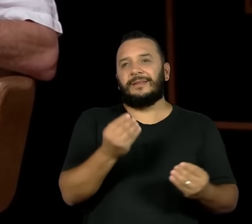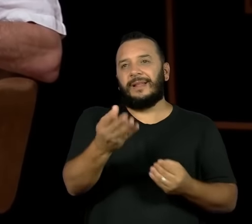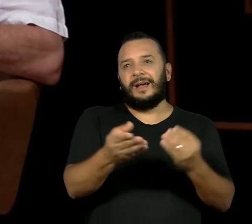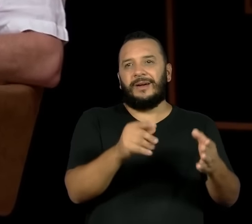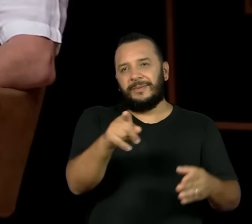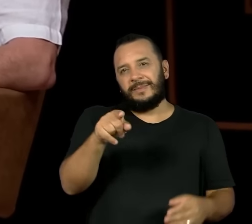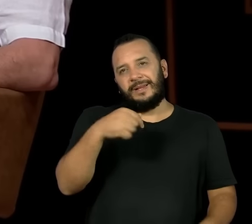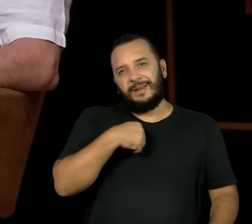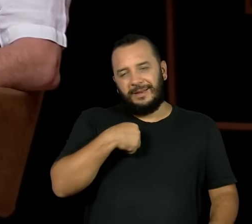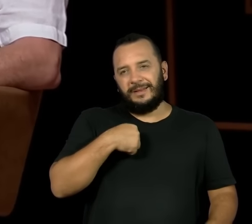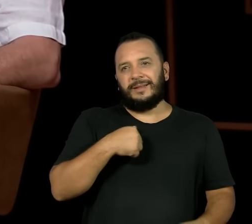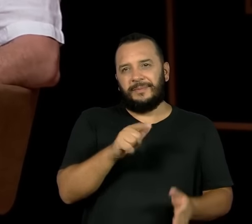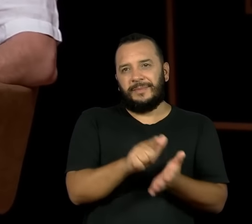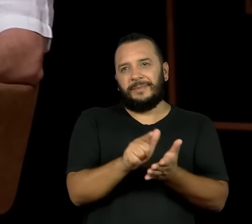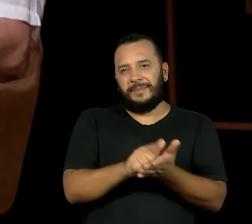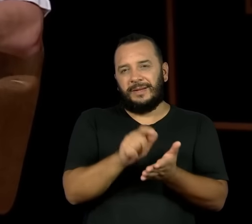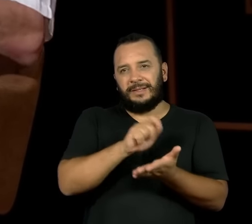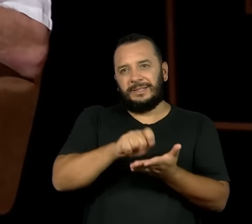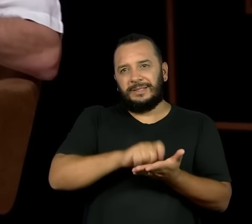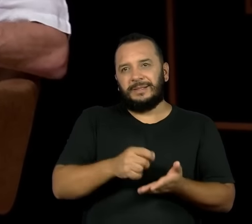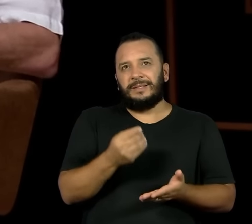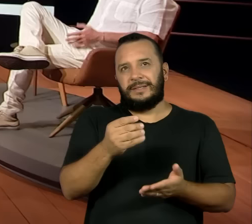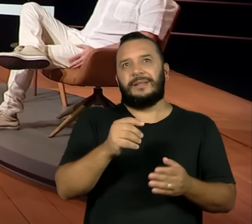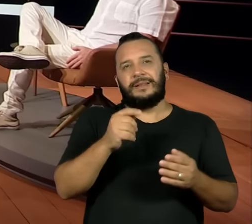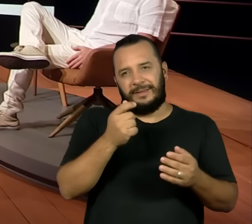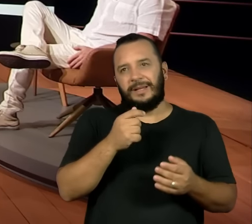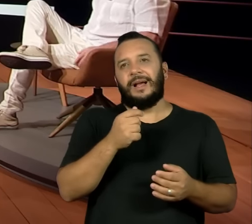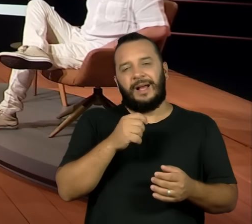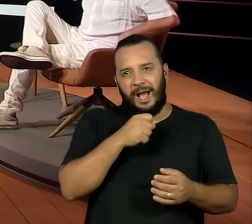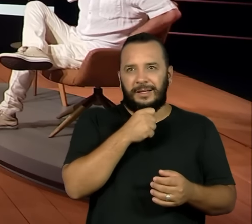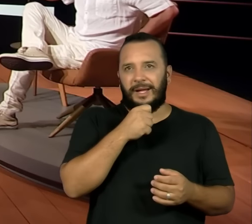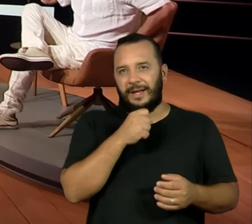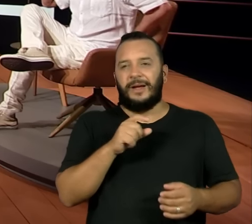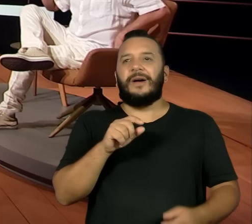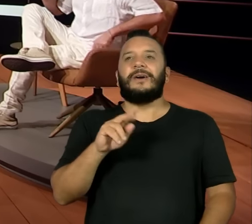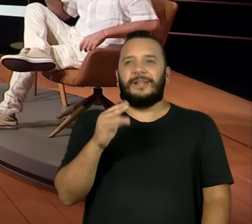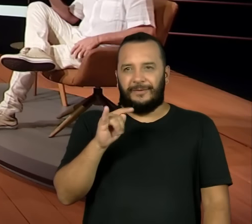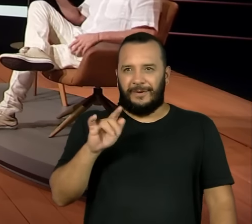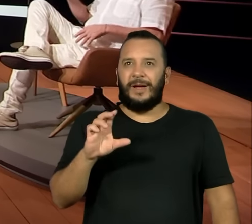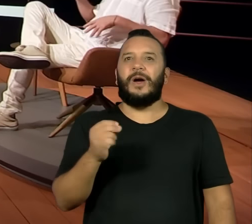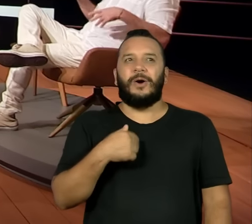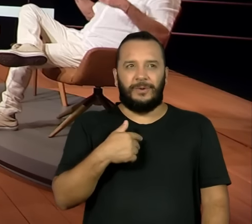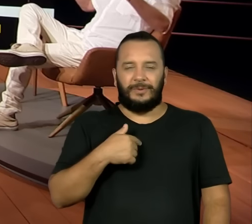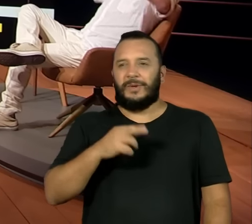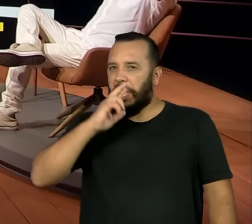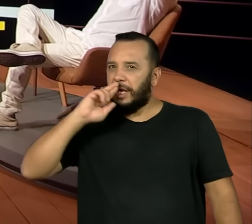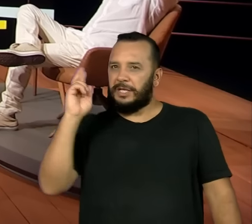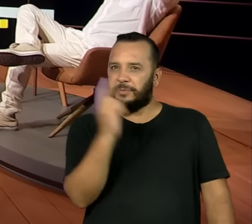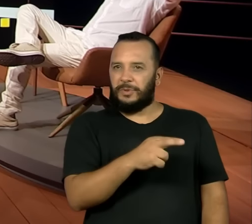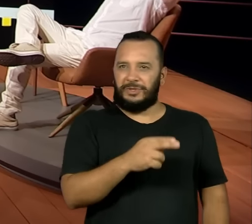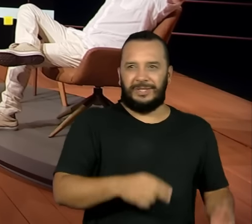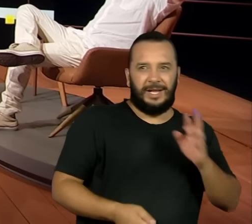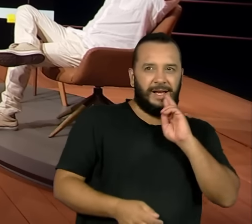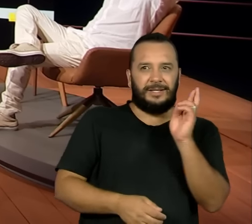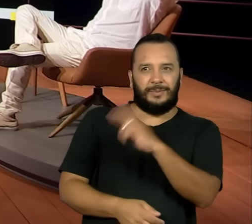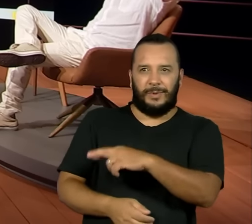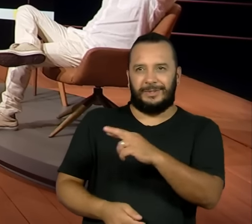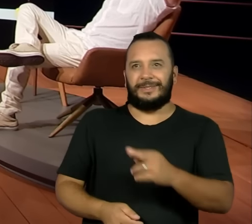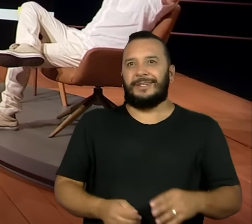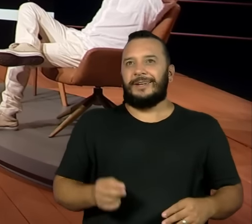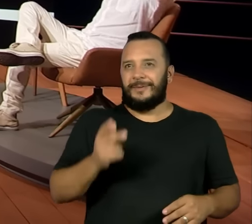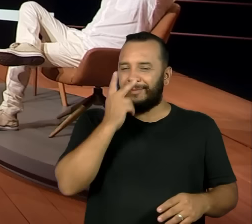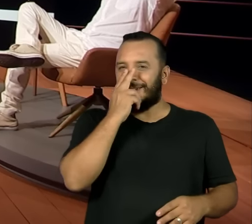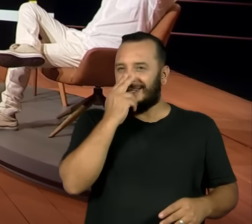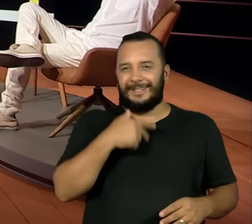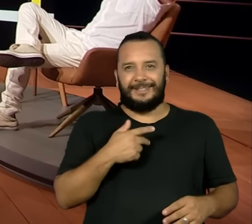para ela cantar e o Erivelton ia lá e respondia então era uma briga céu